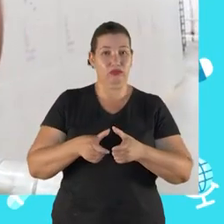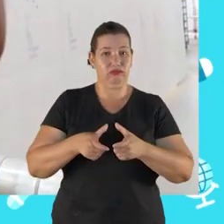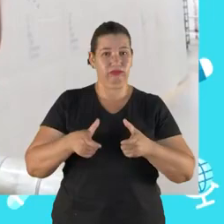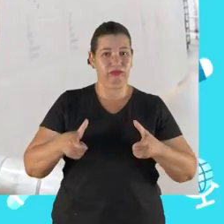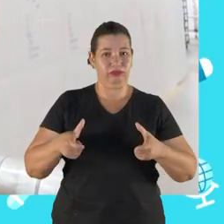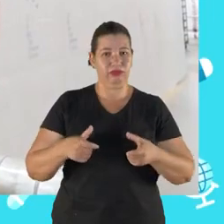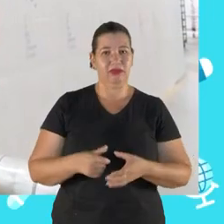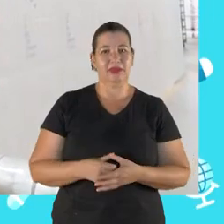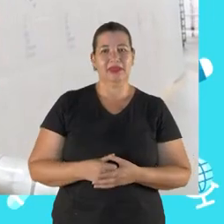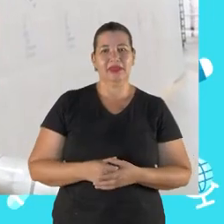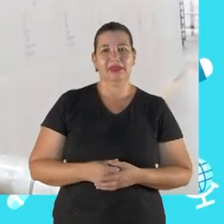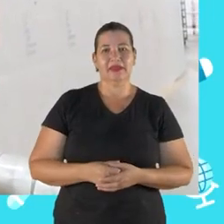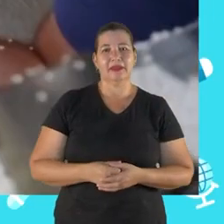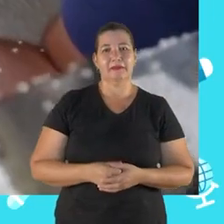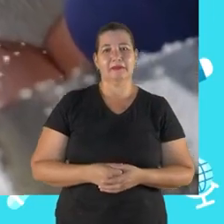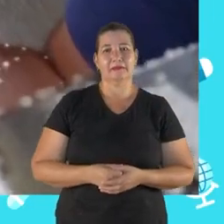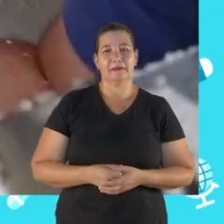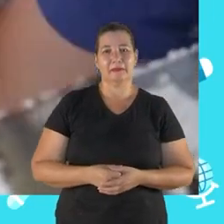denso, já tá bem maior.